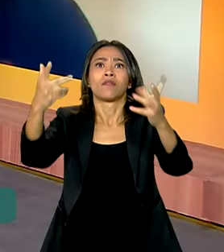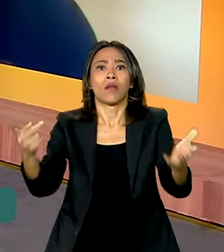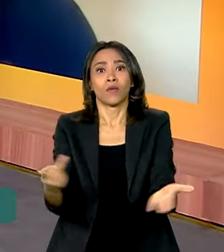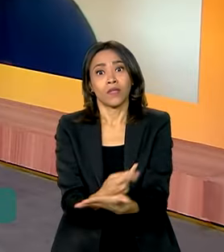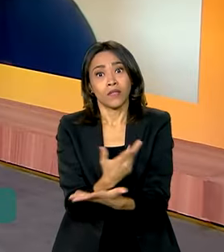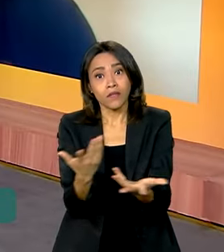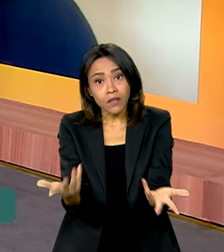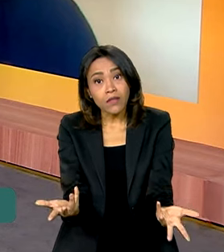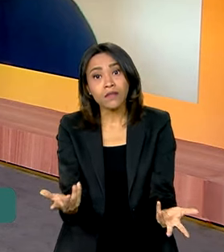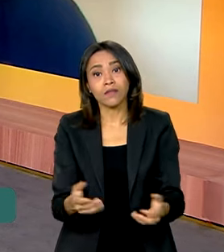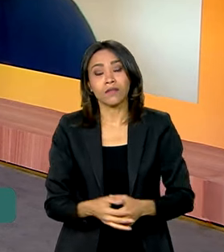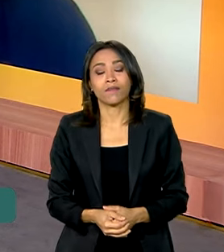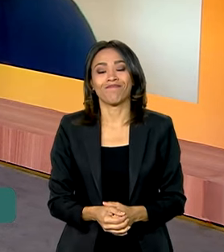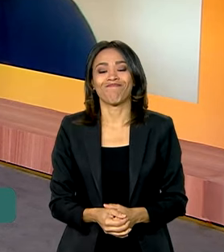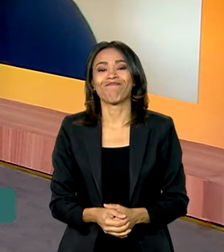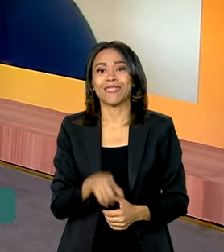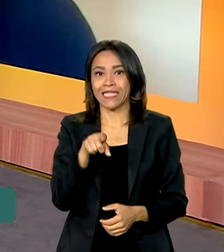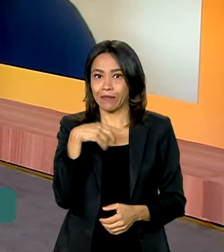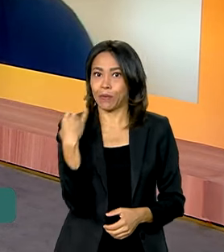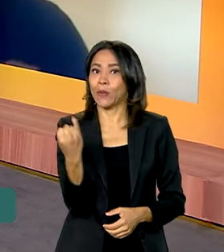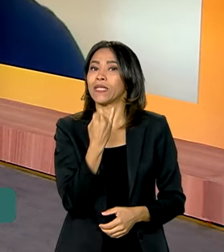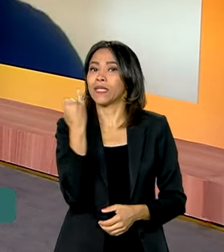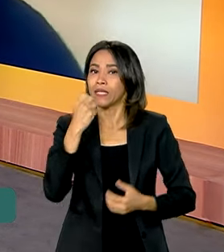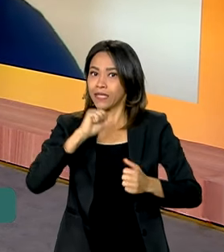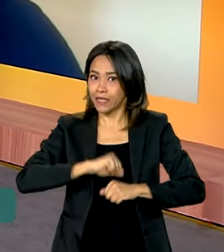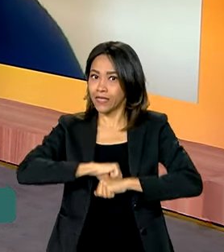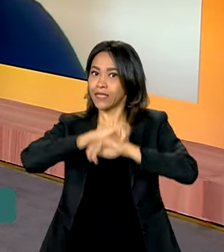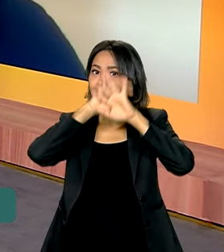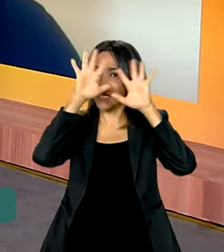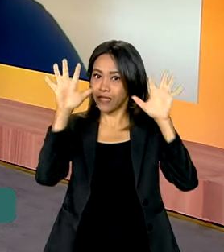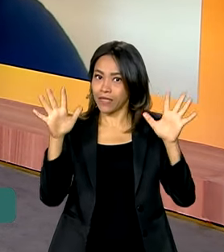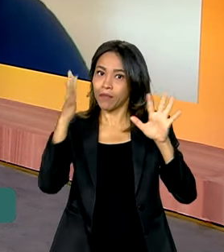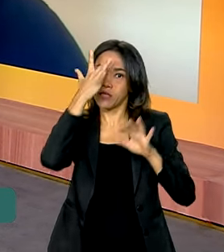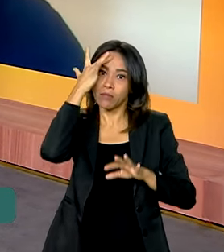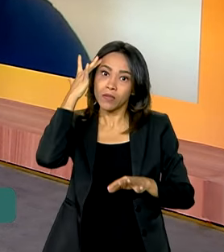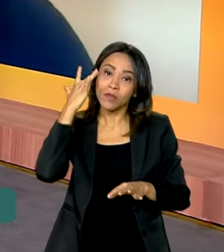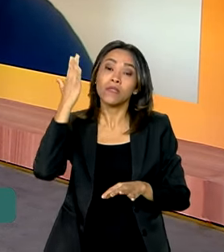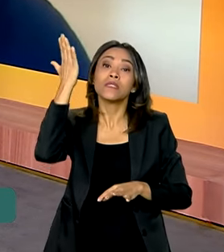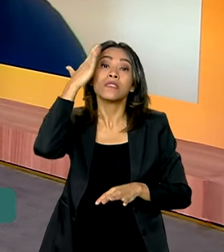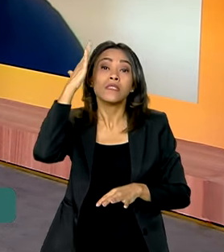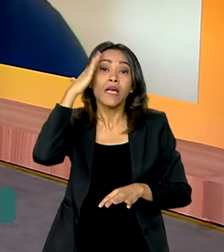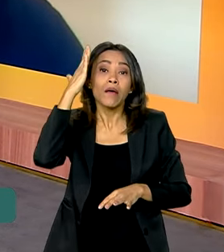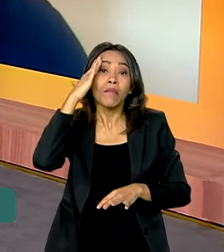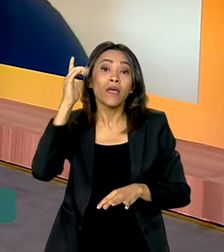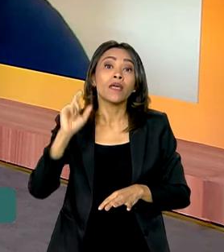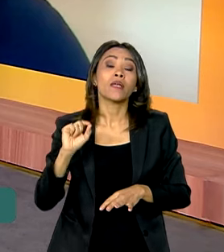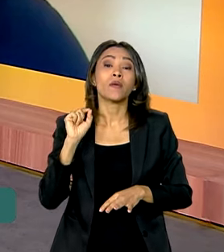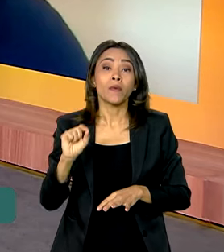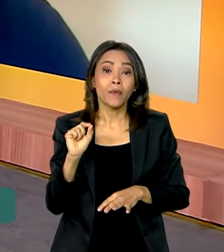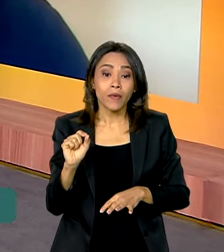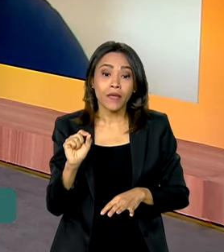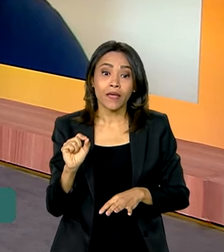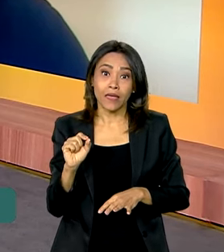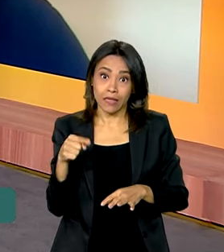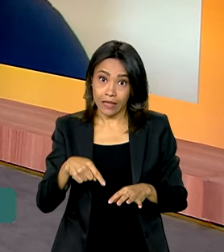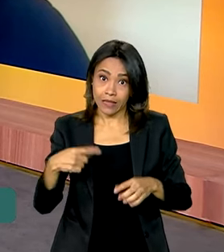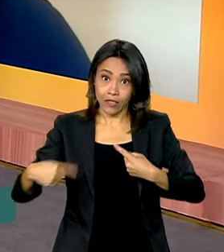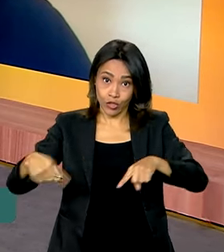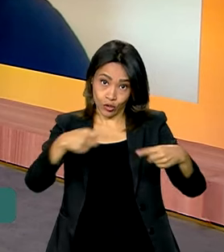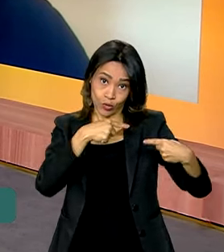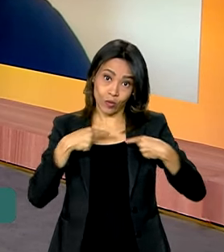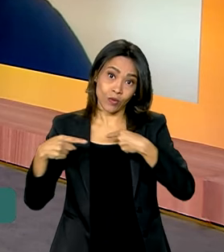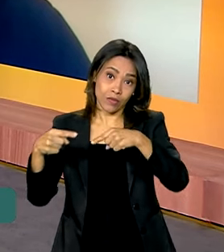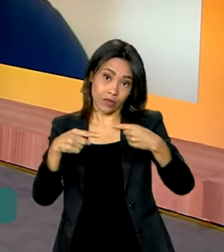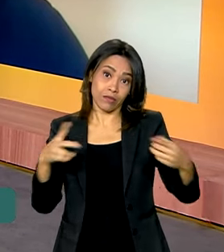É isso, importantes esclarecimentos aí para a população poder ter noção real do tamanho dessa situação e do problema